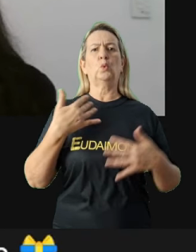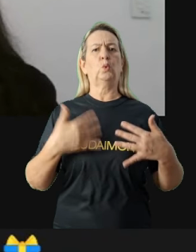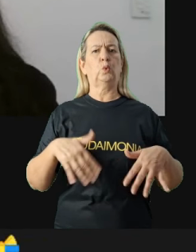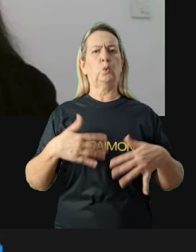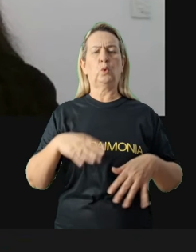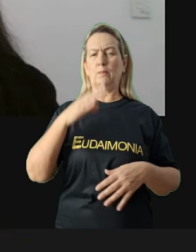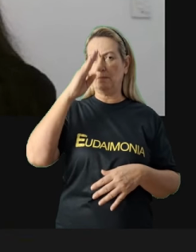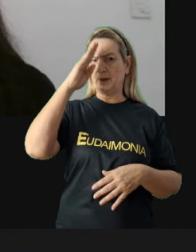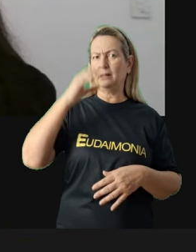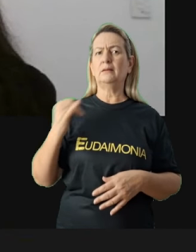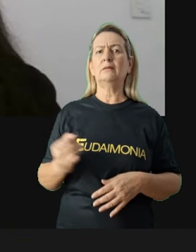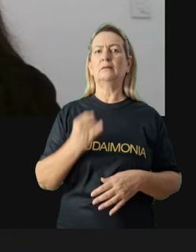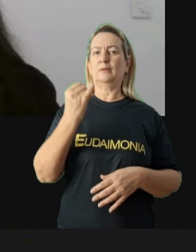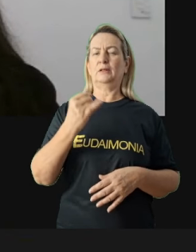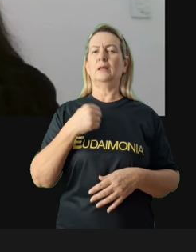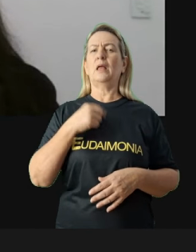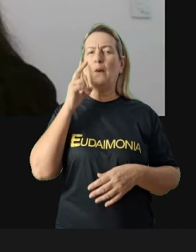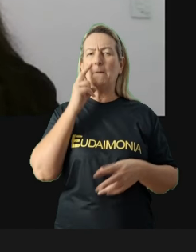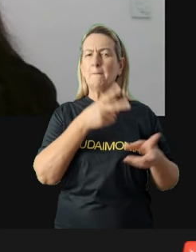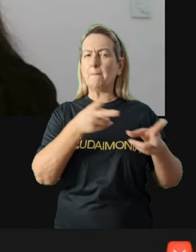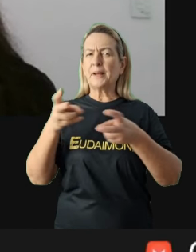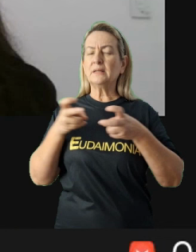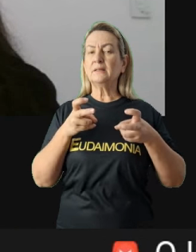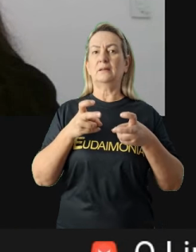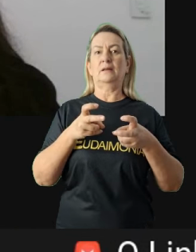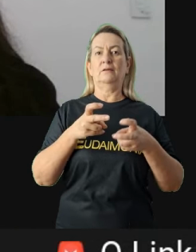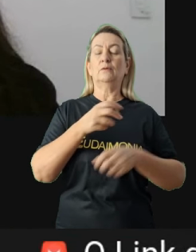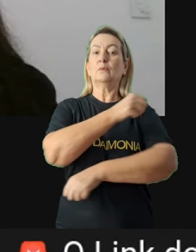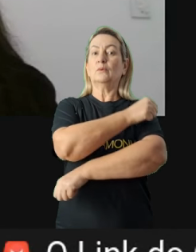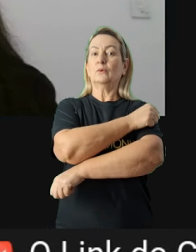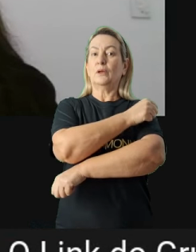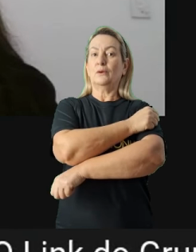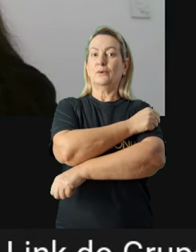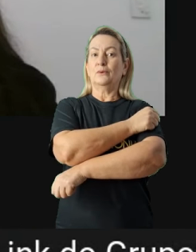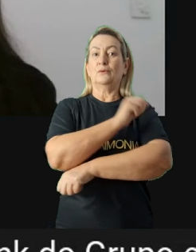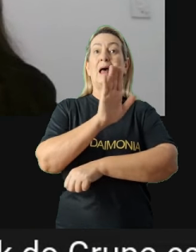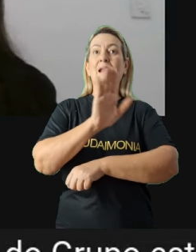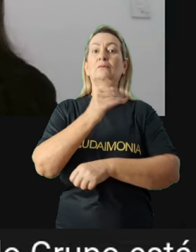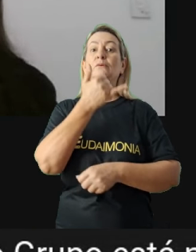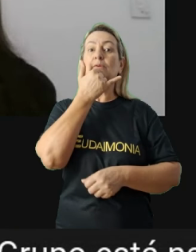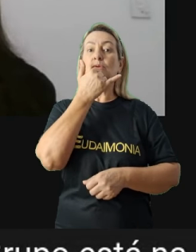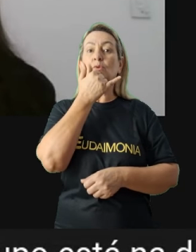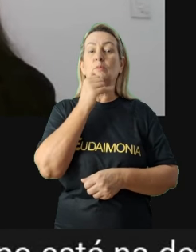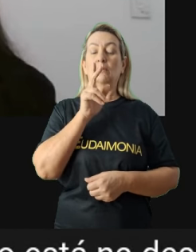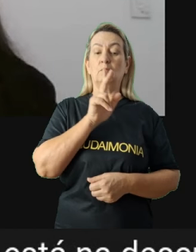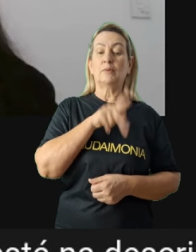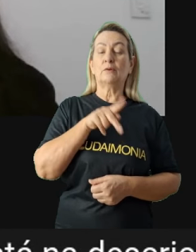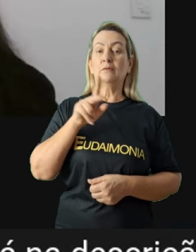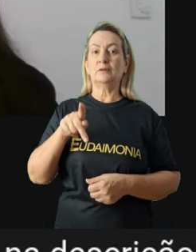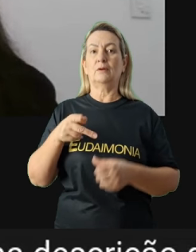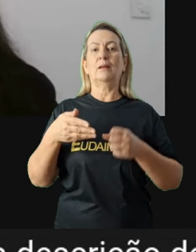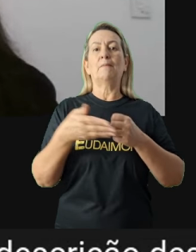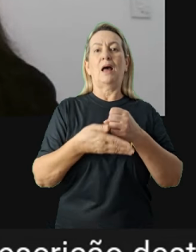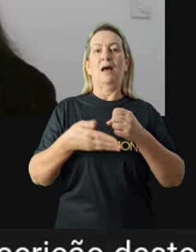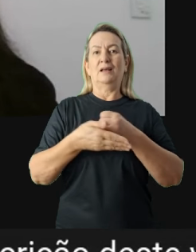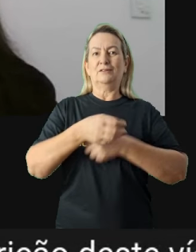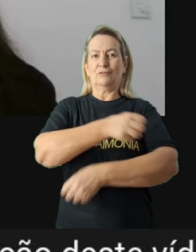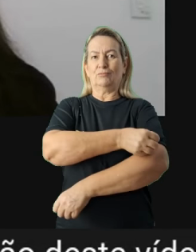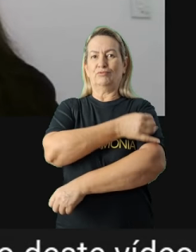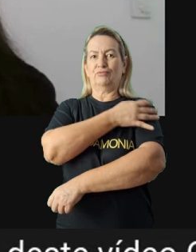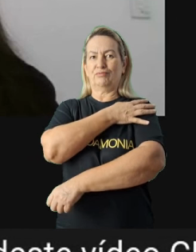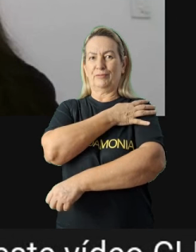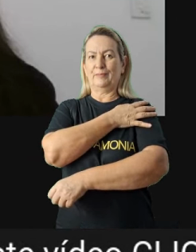é fundamental e que eu vejo constantemente, especialmente com os professores da educação básica. Tanto